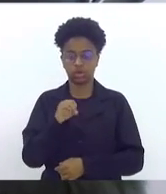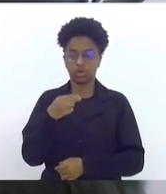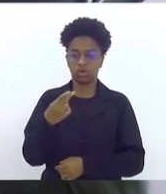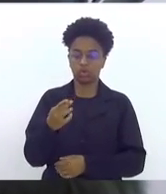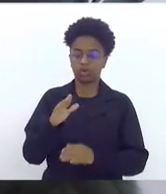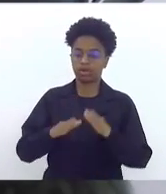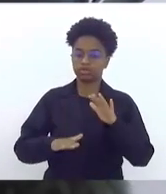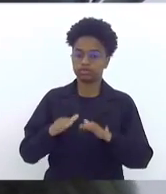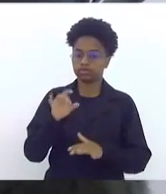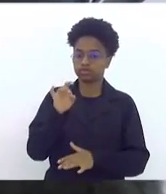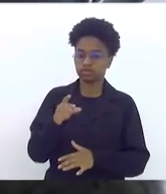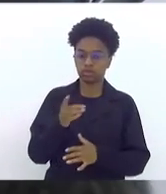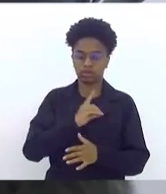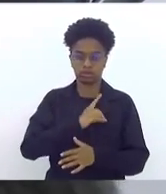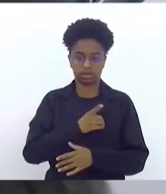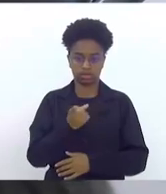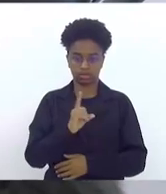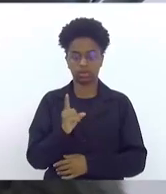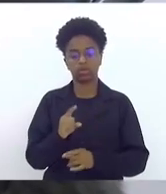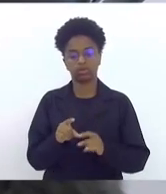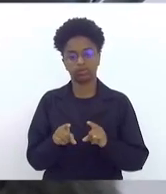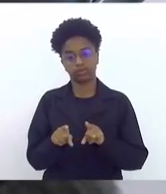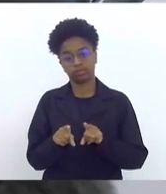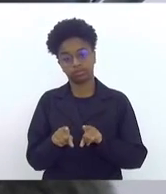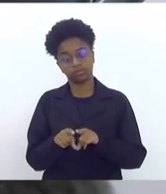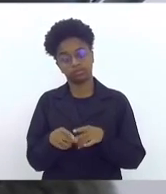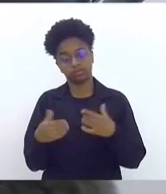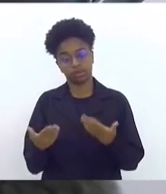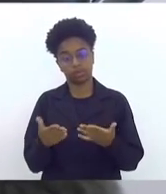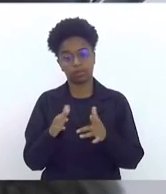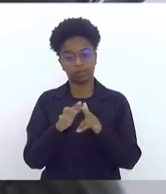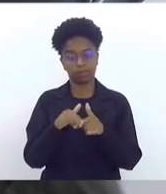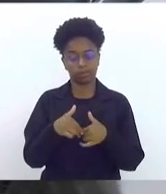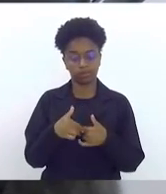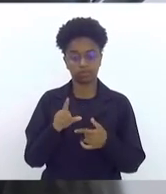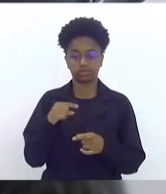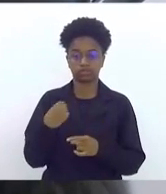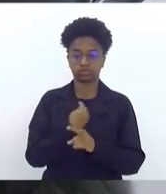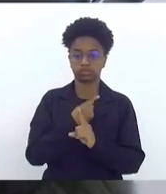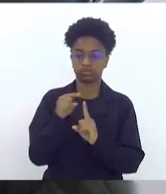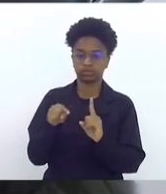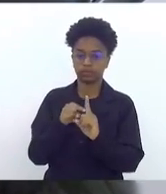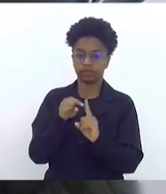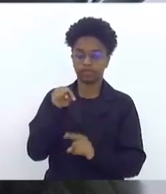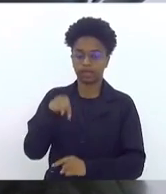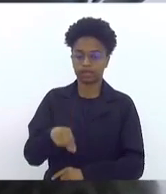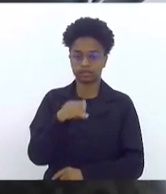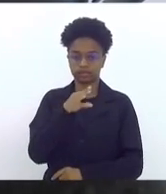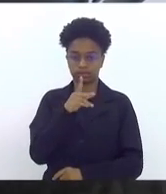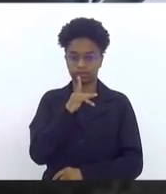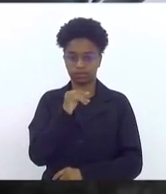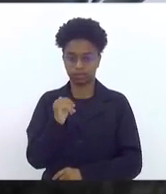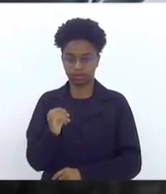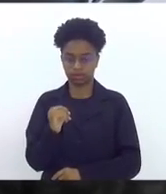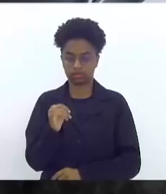nem só nas delegacias. Então, por isso, o objetivo dessa CPI é